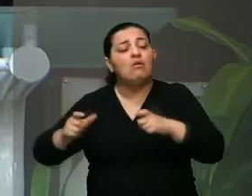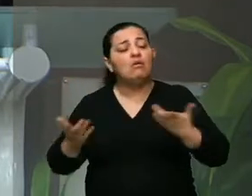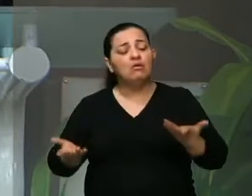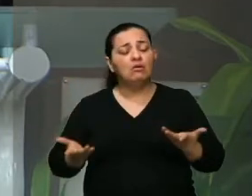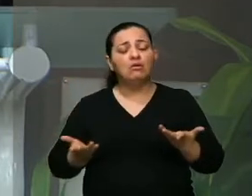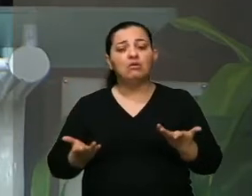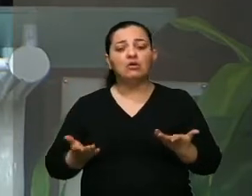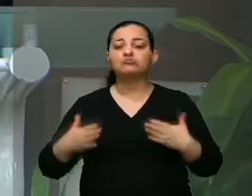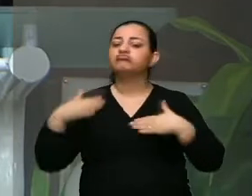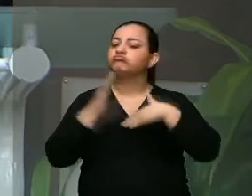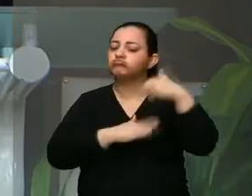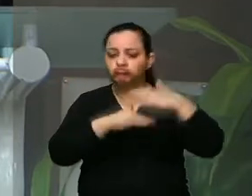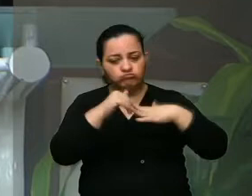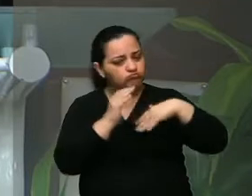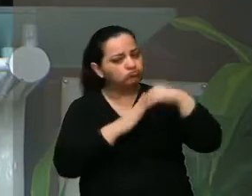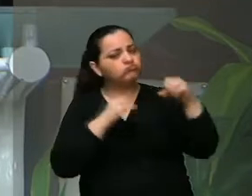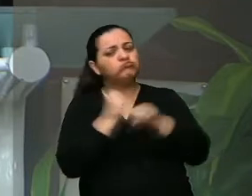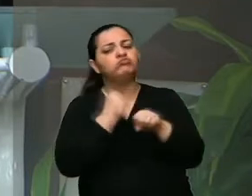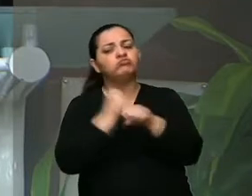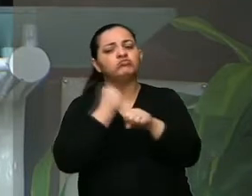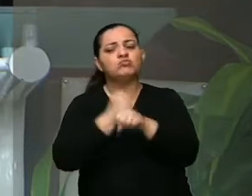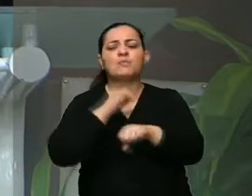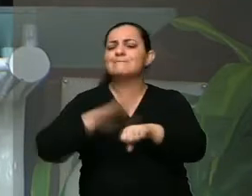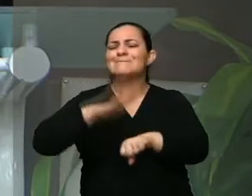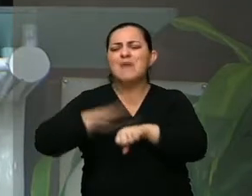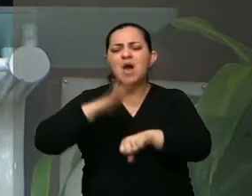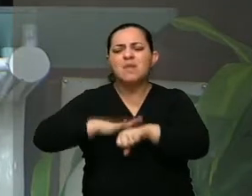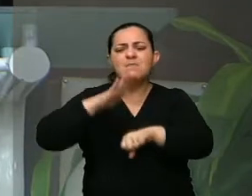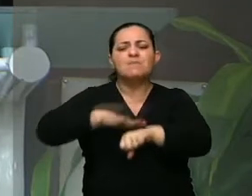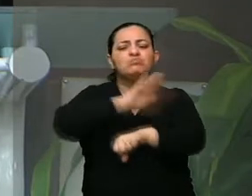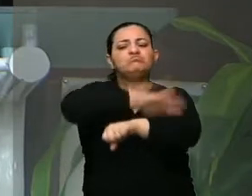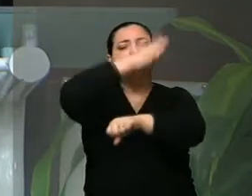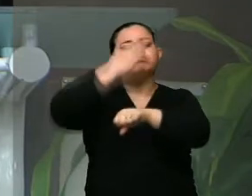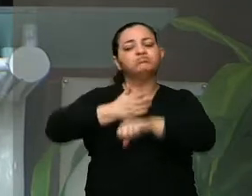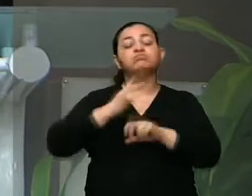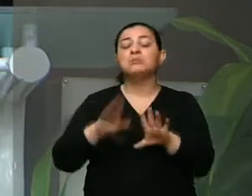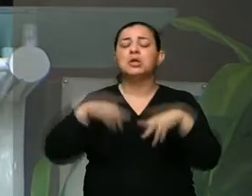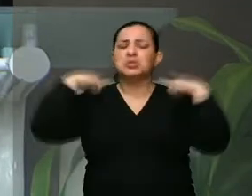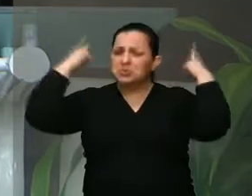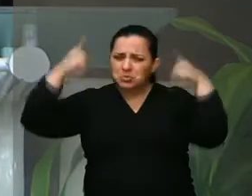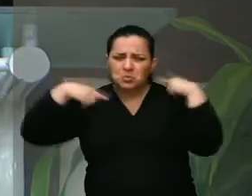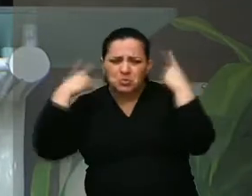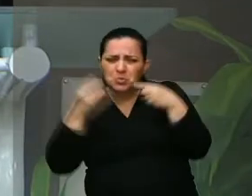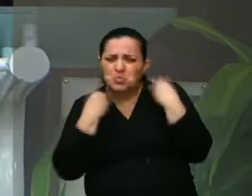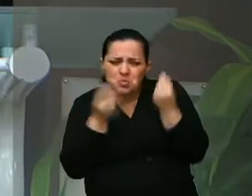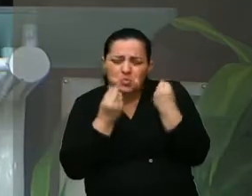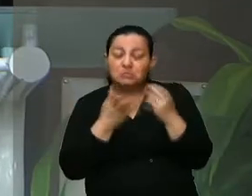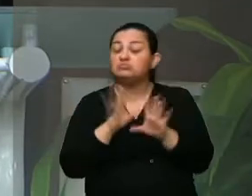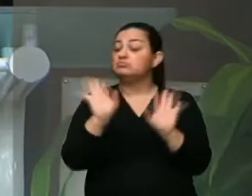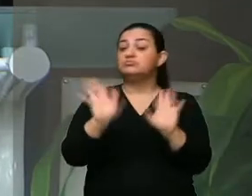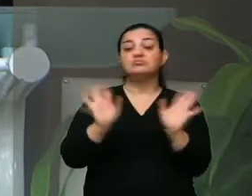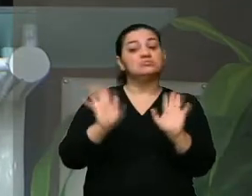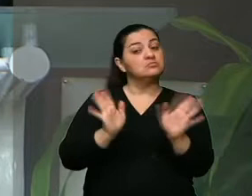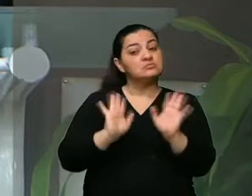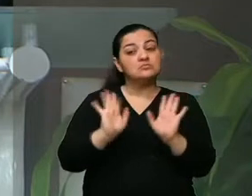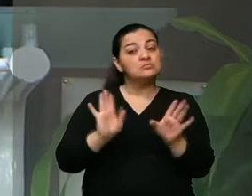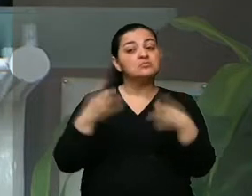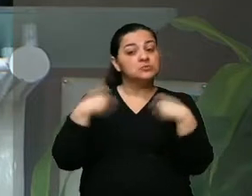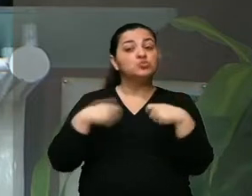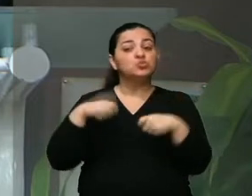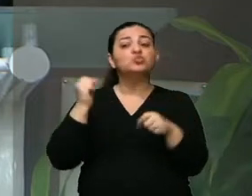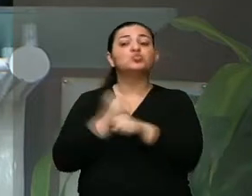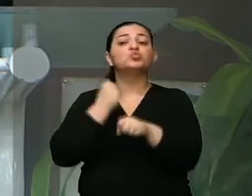construiu mais celeiro em tão más que loucura é essa não ali era a prudência